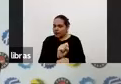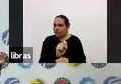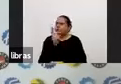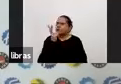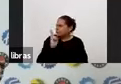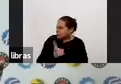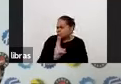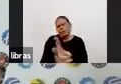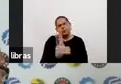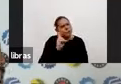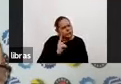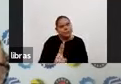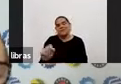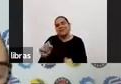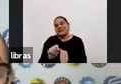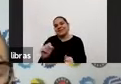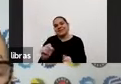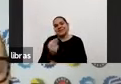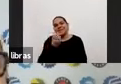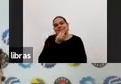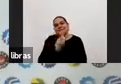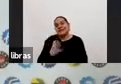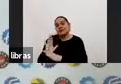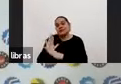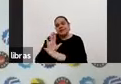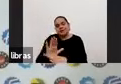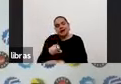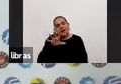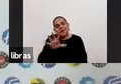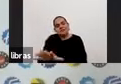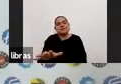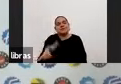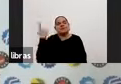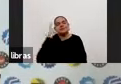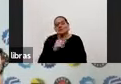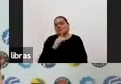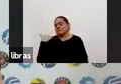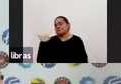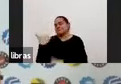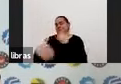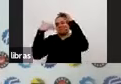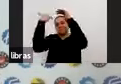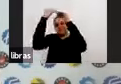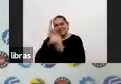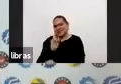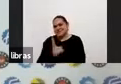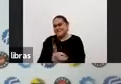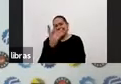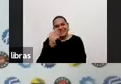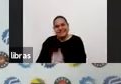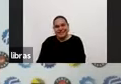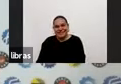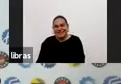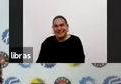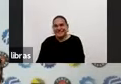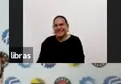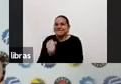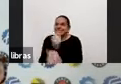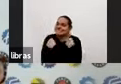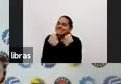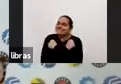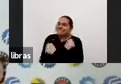parem de fazer o bem, porque é só assim que a gente pode evoluir como ser humano. Bem bacana. Um grande abraço para vocês.